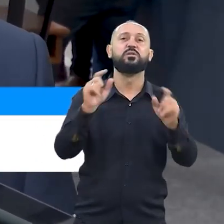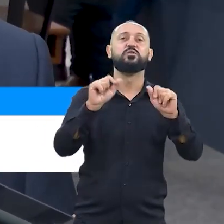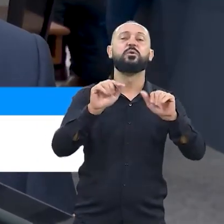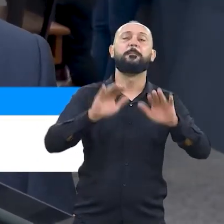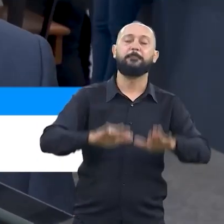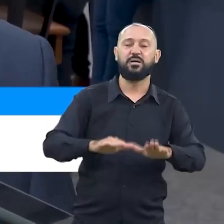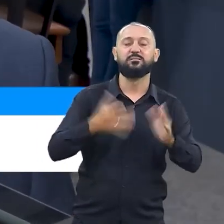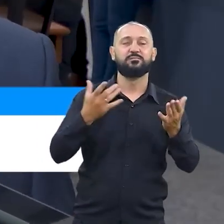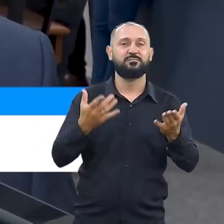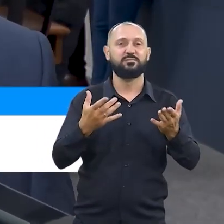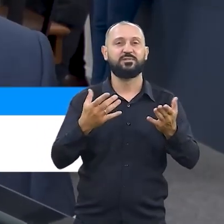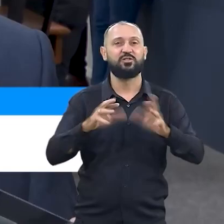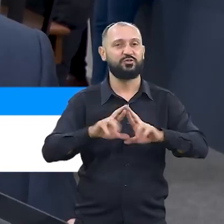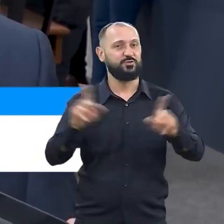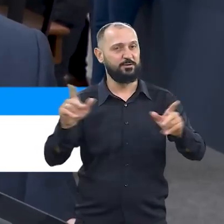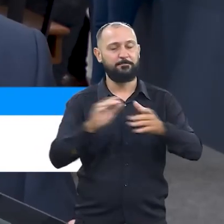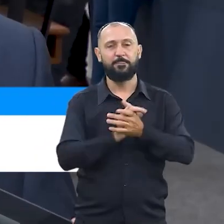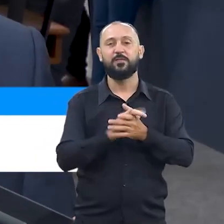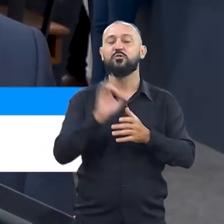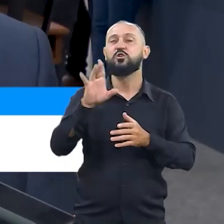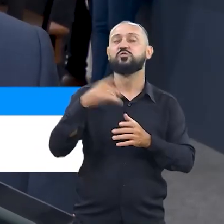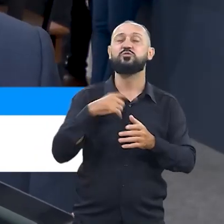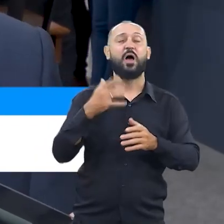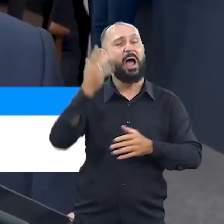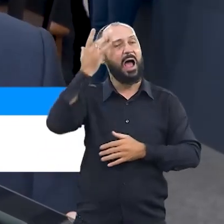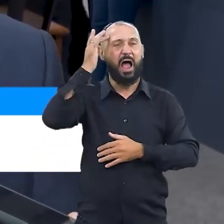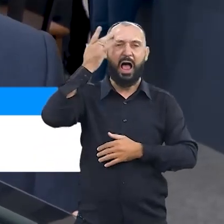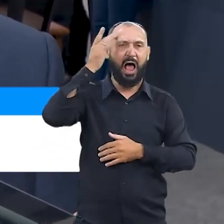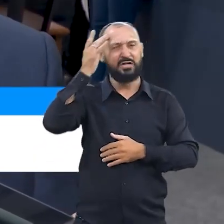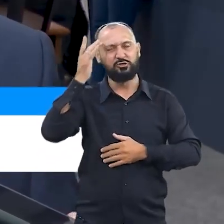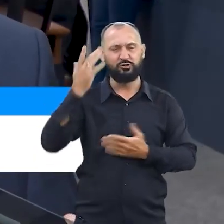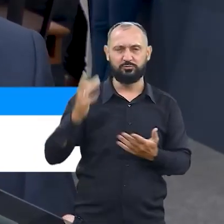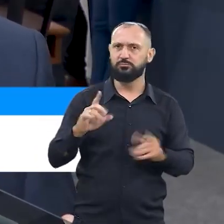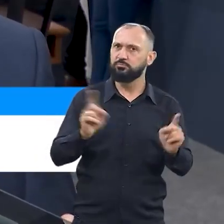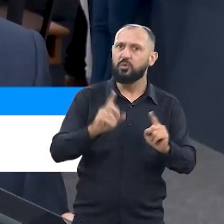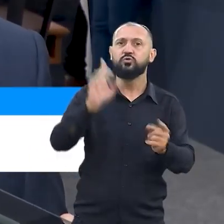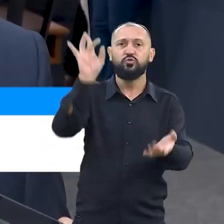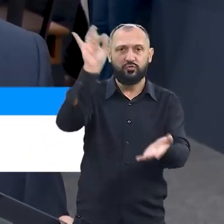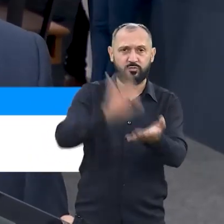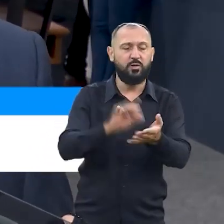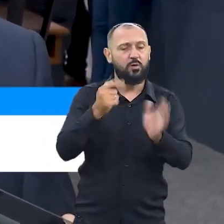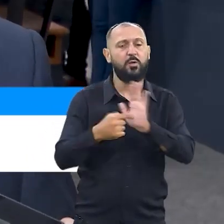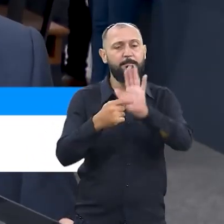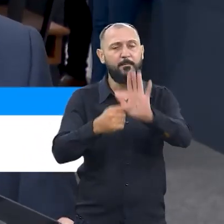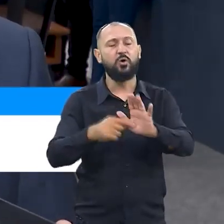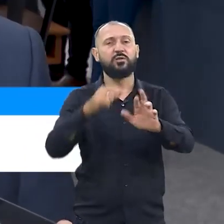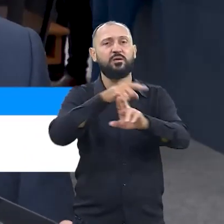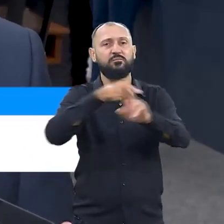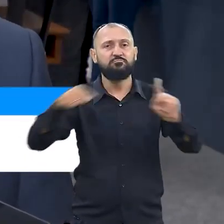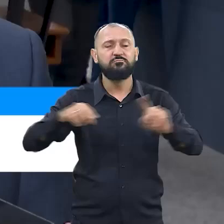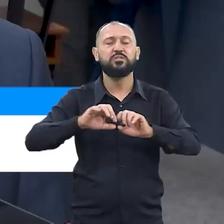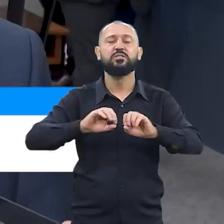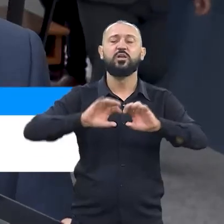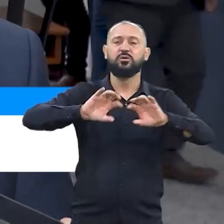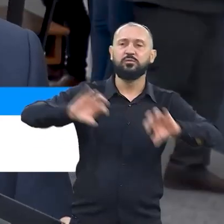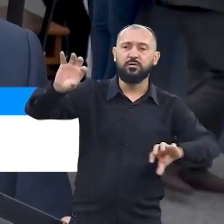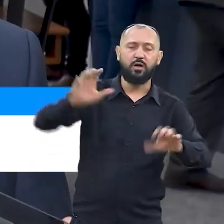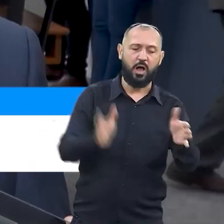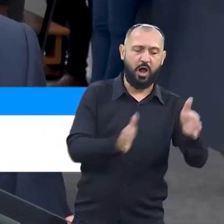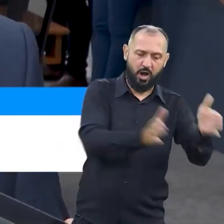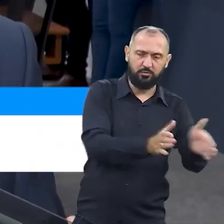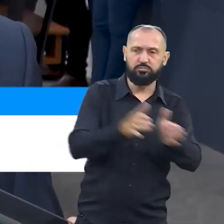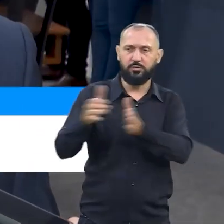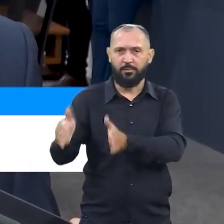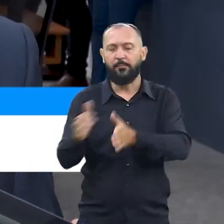oferta desses produtos com preços diferenciados, que não sejam supostamente diferenciados, que efetivamente tem uma